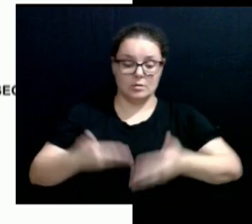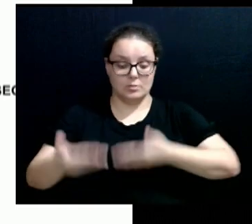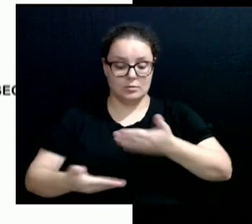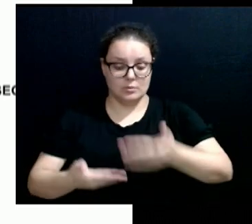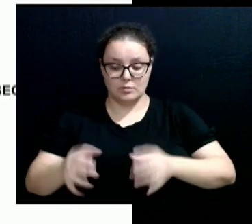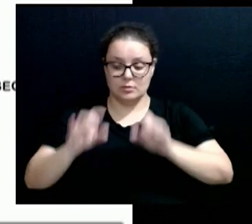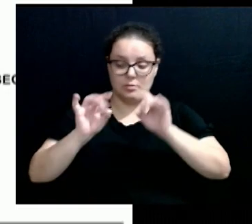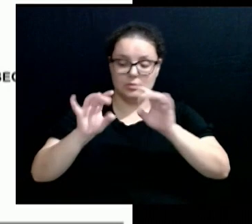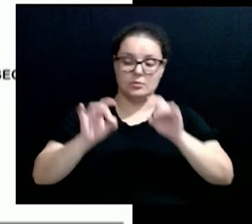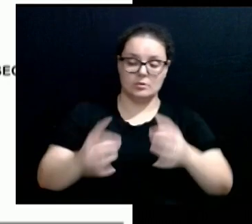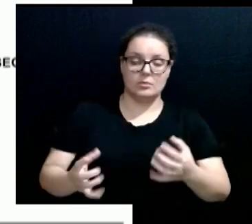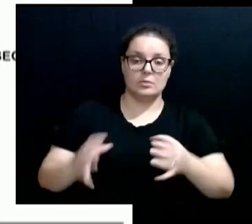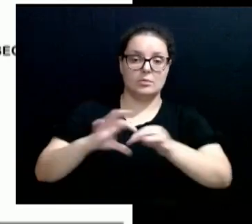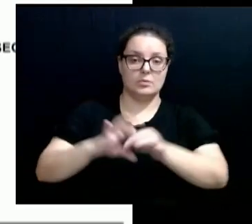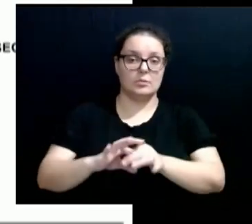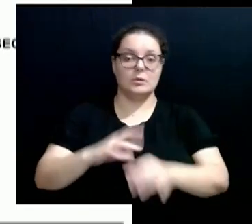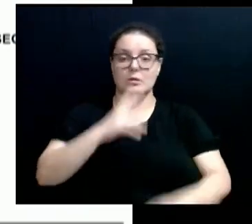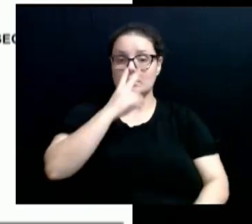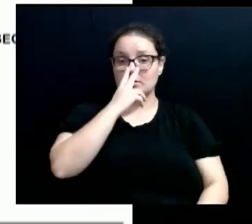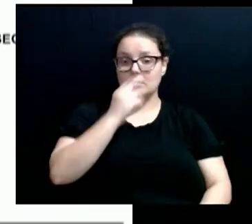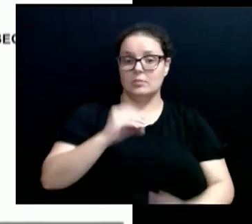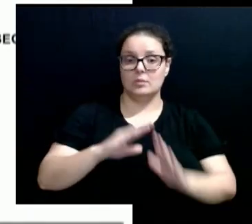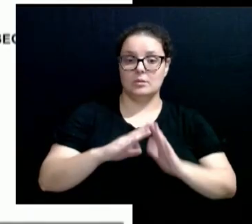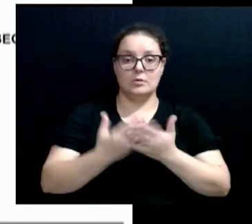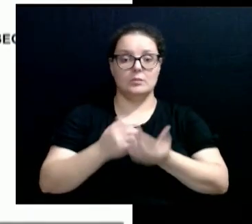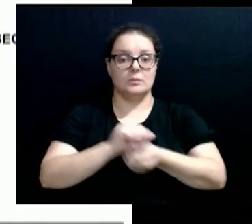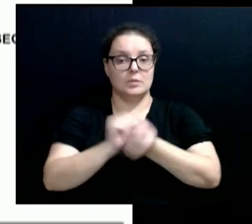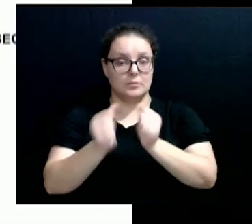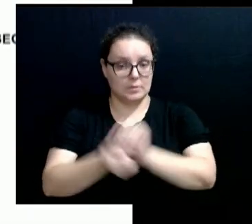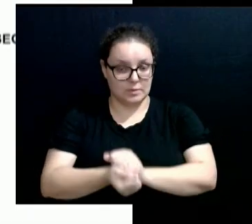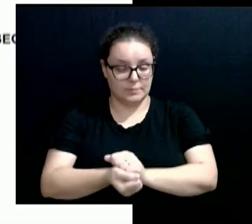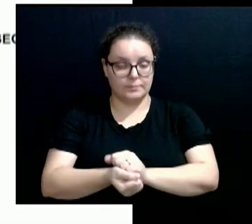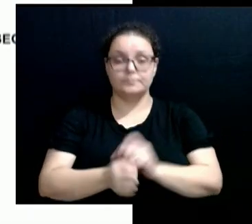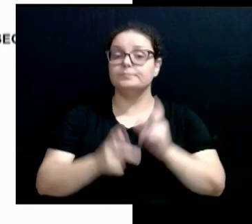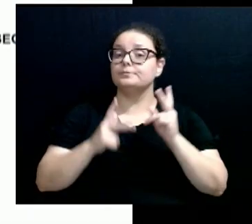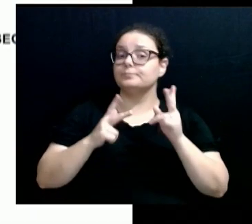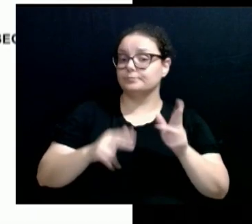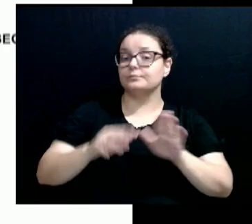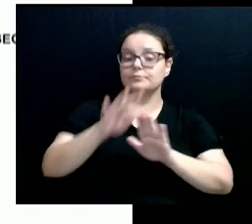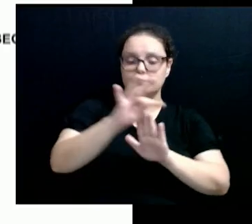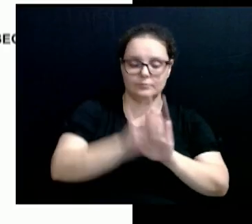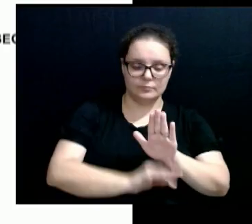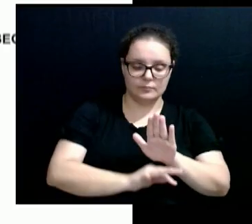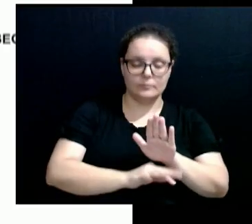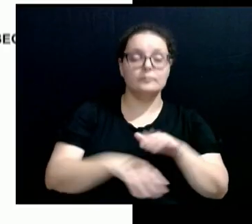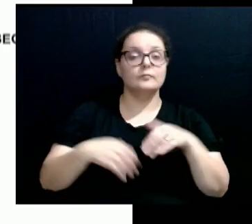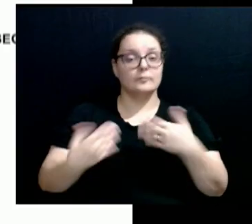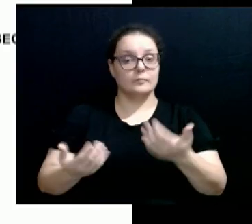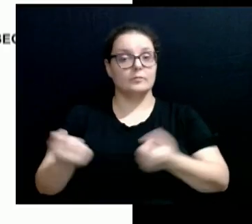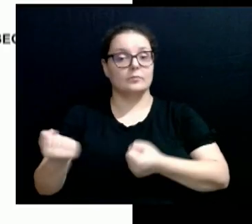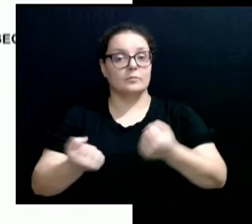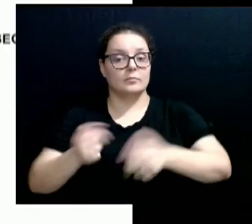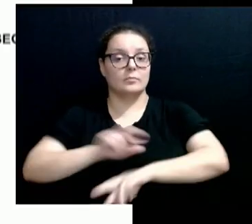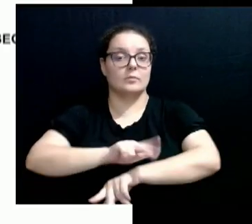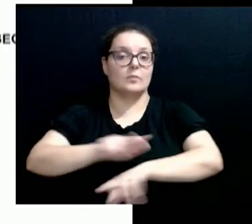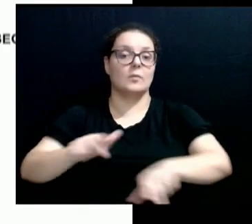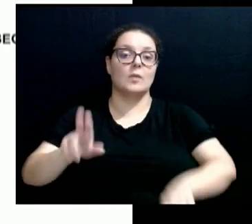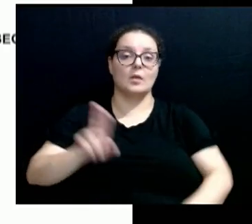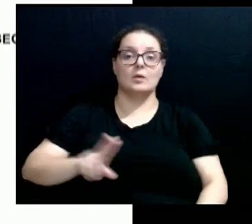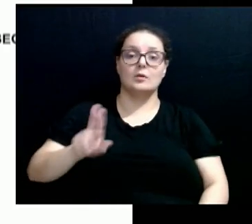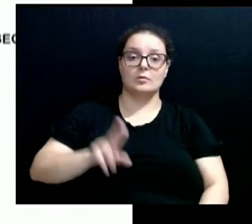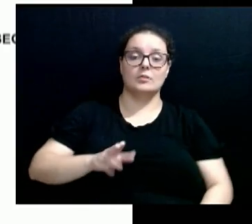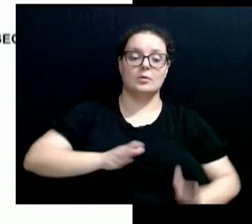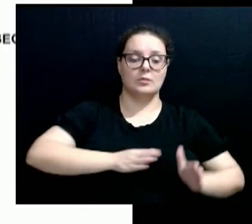Conveniado e vans escolares adaptadas. De acordo com o texto, esses veículos vão poder utilizar as faixas